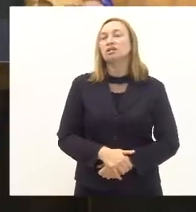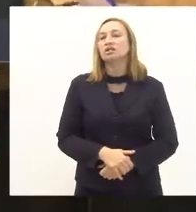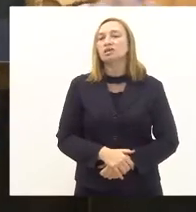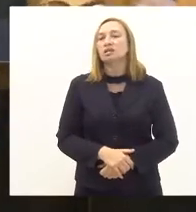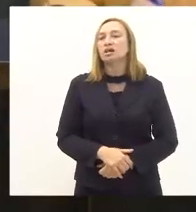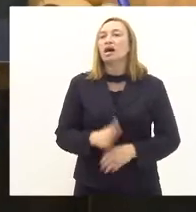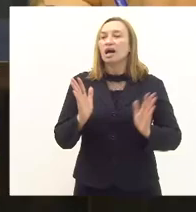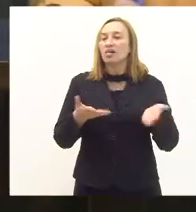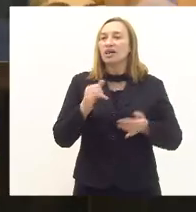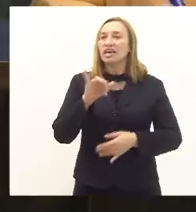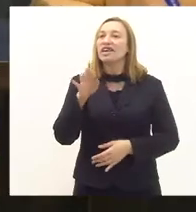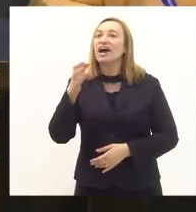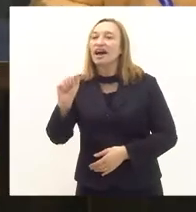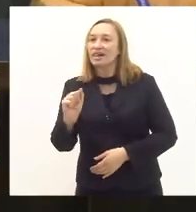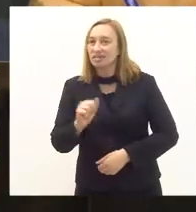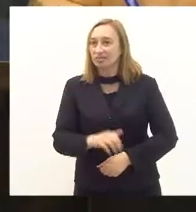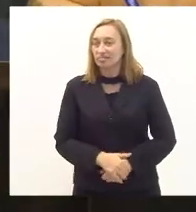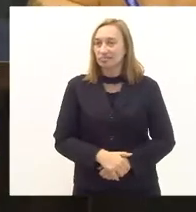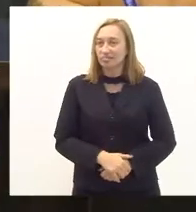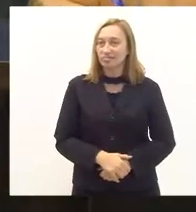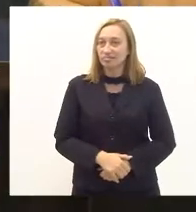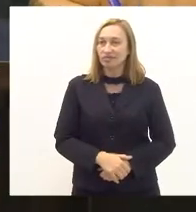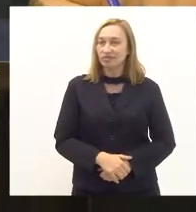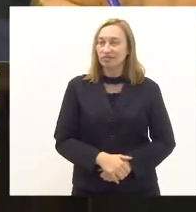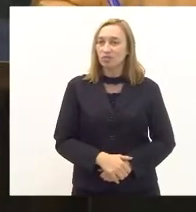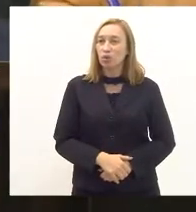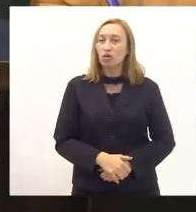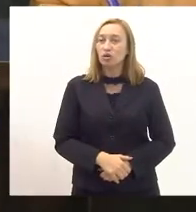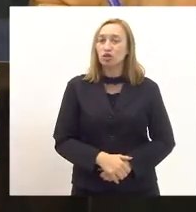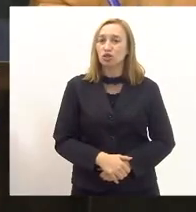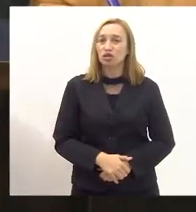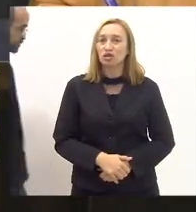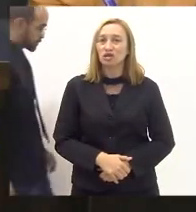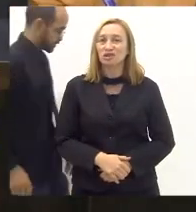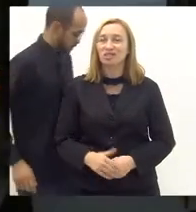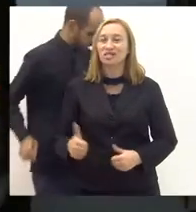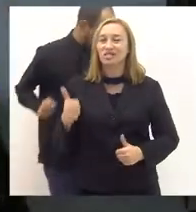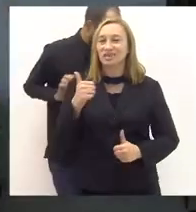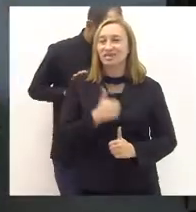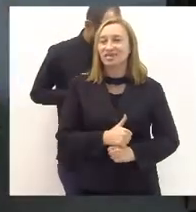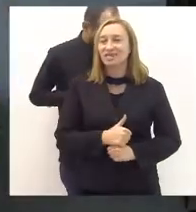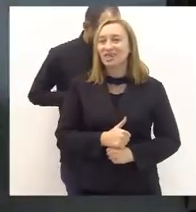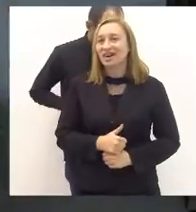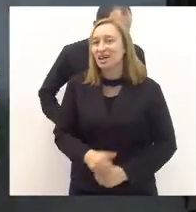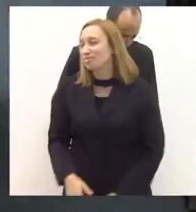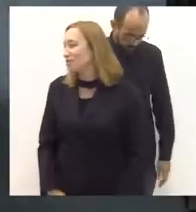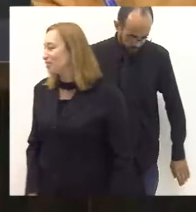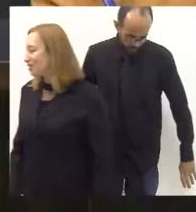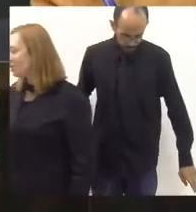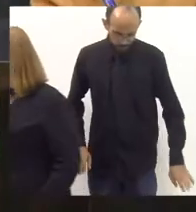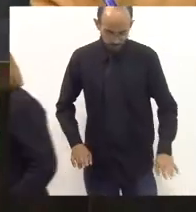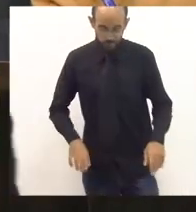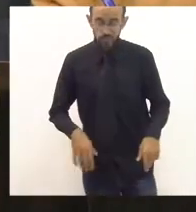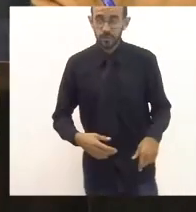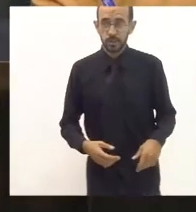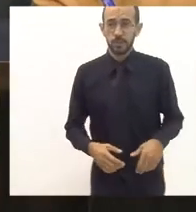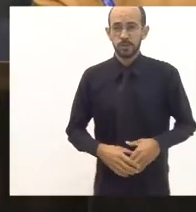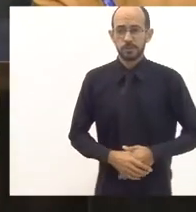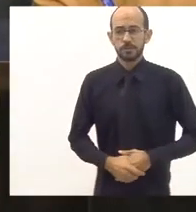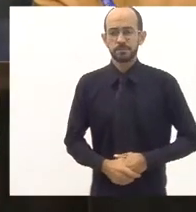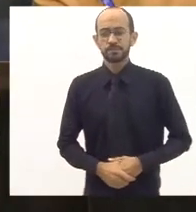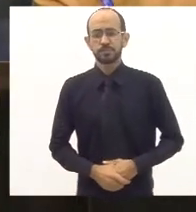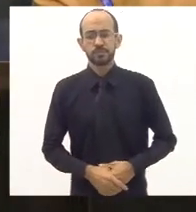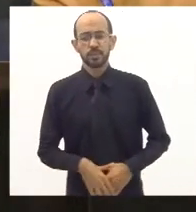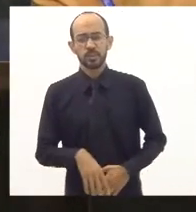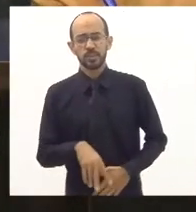que eu chamo a Kiara, para também dar o seu recado. Você foi curto, objetivo e brilhante.